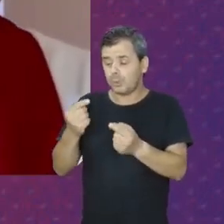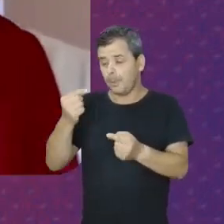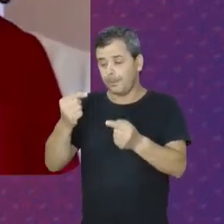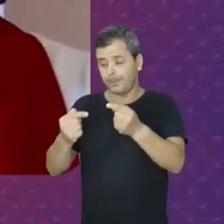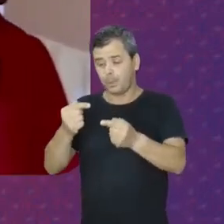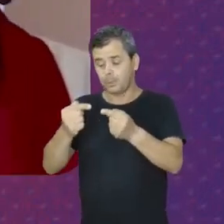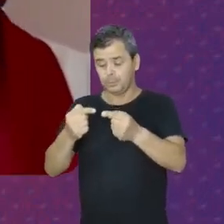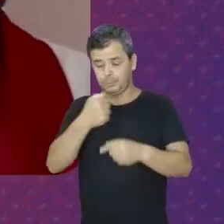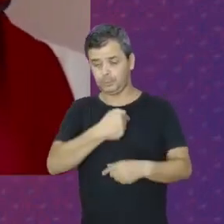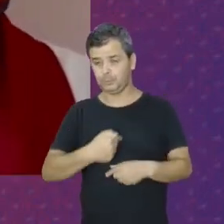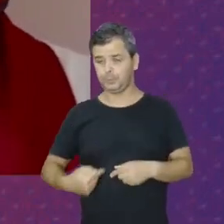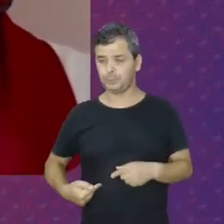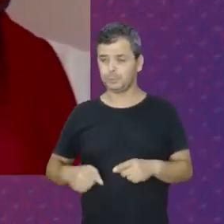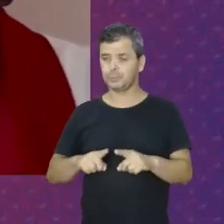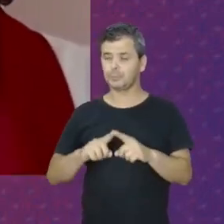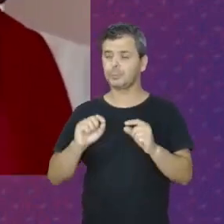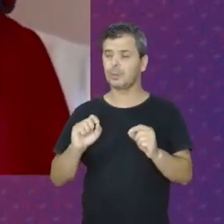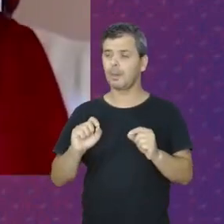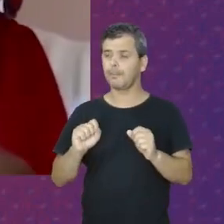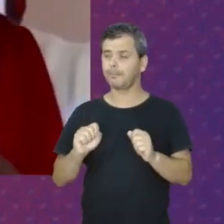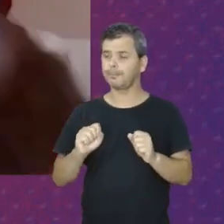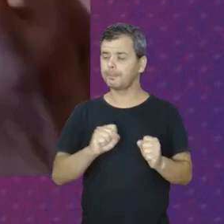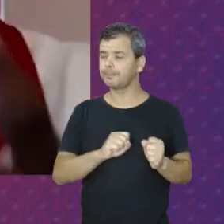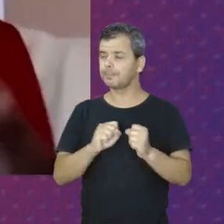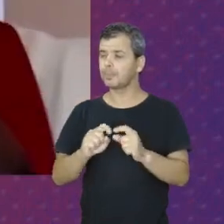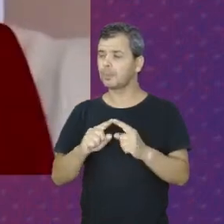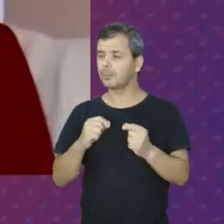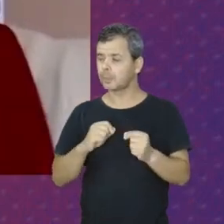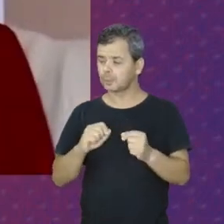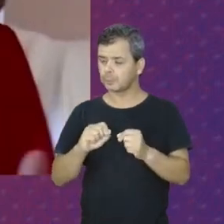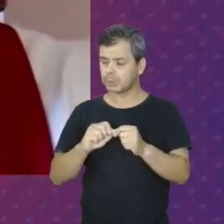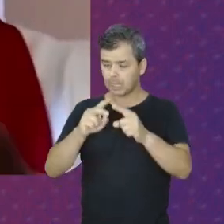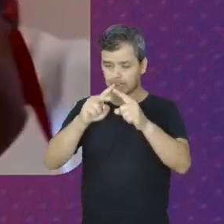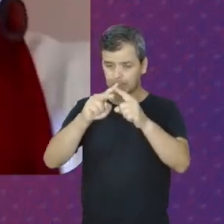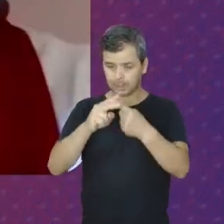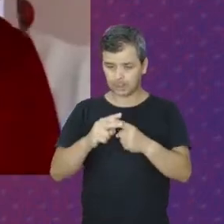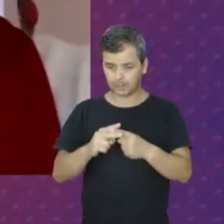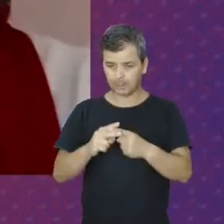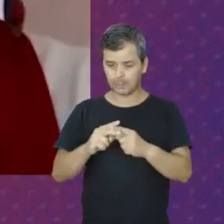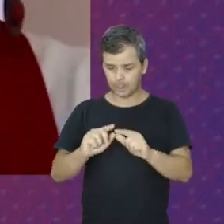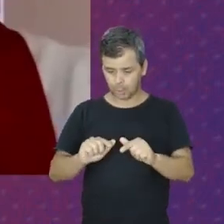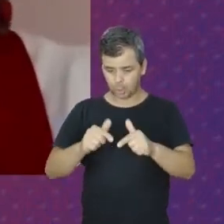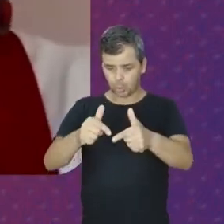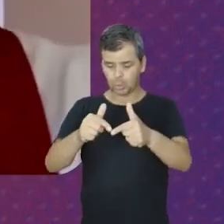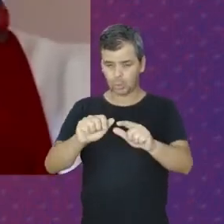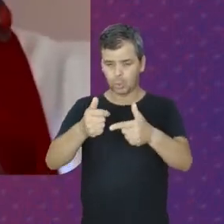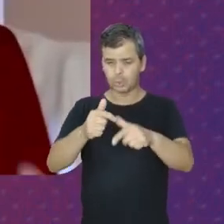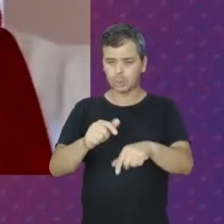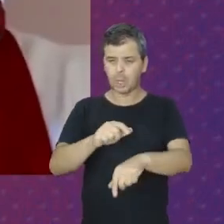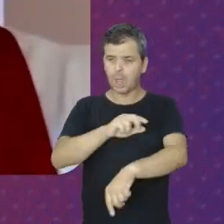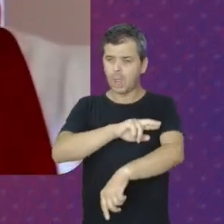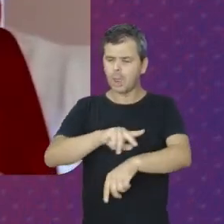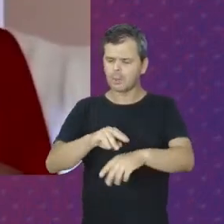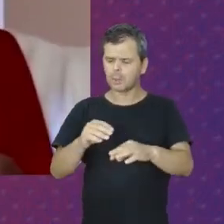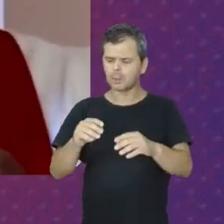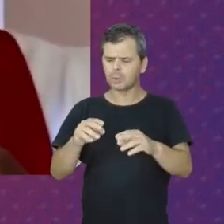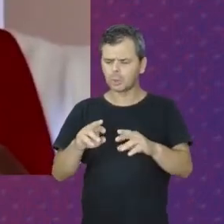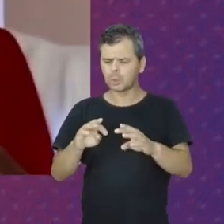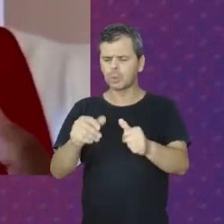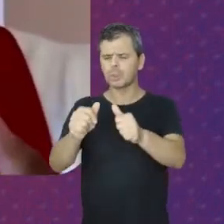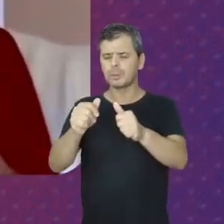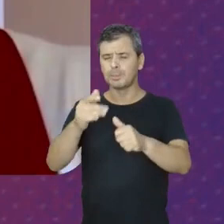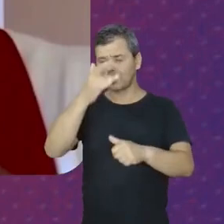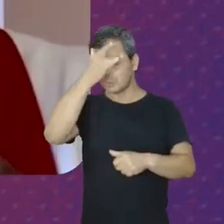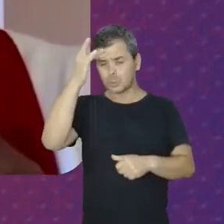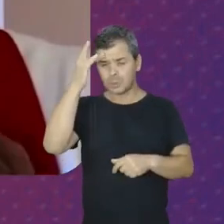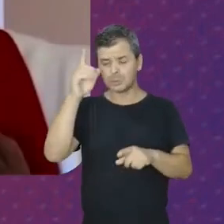políticas públicas podem ser ferramentas para o enfrentamento ao racismo. Todo mundo sabe